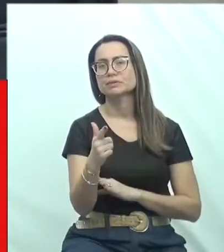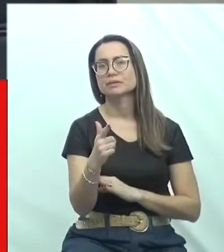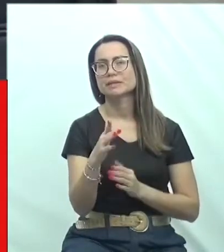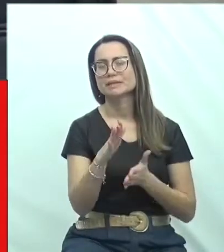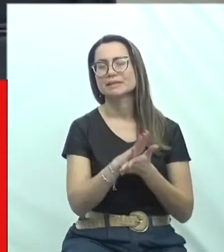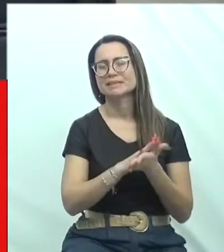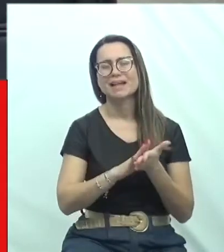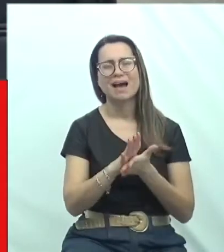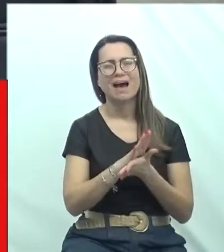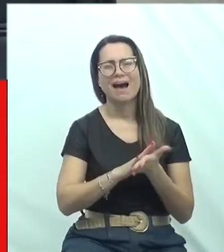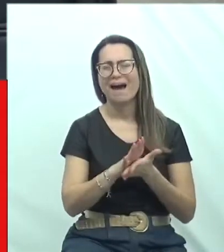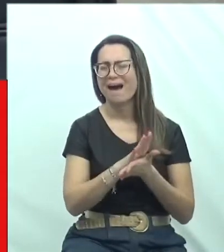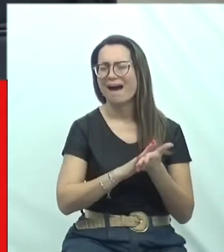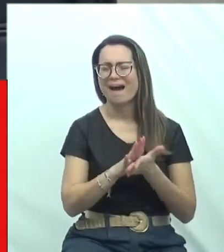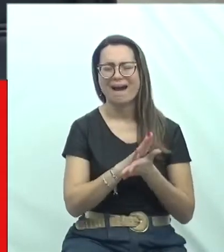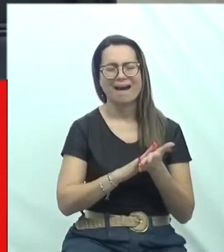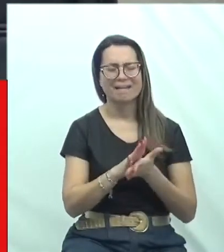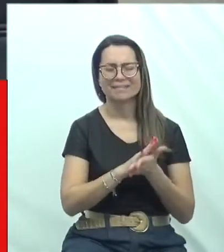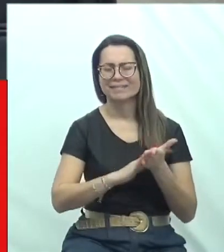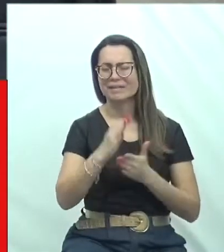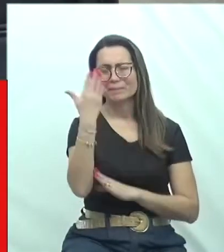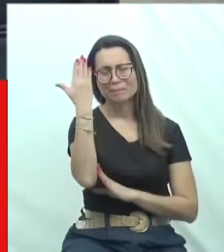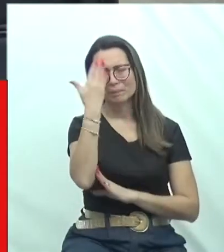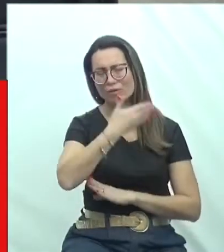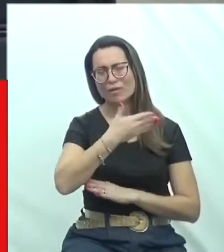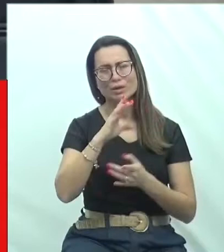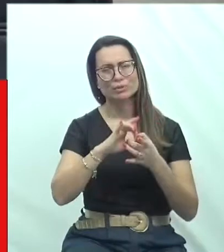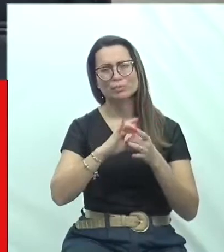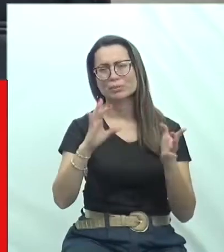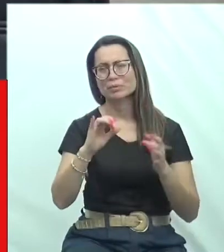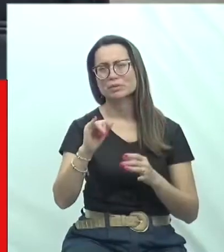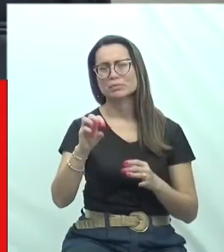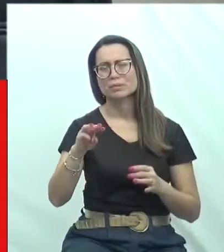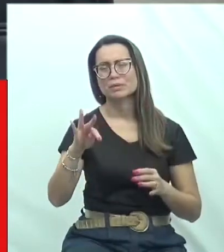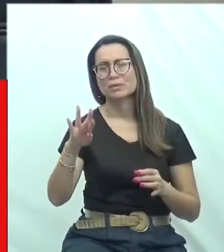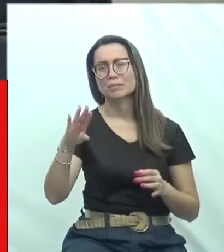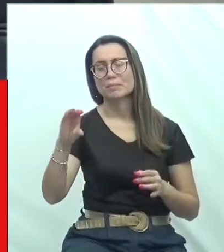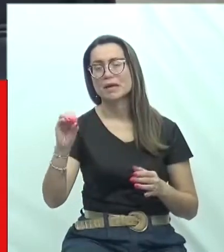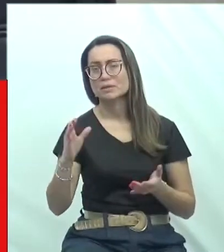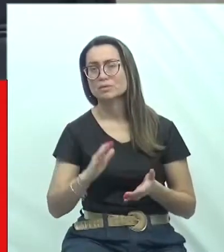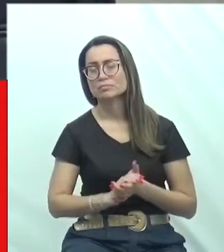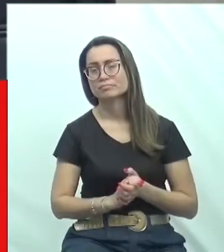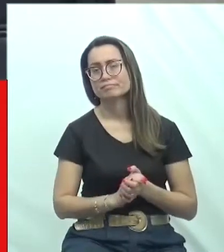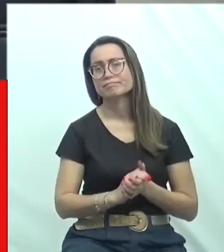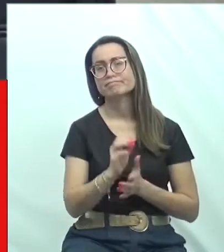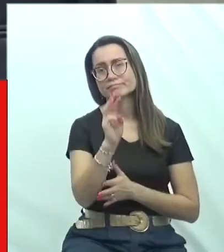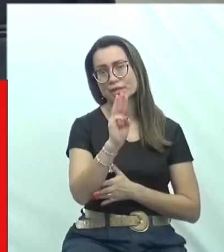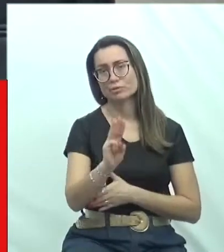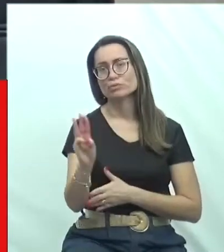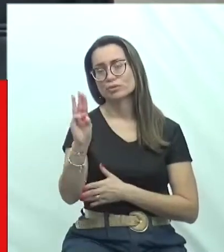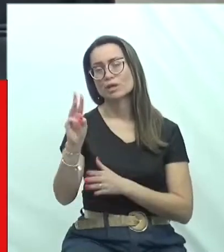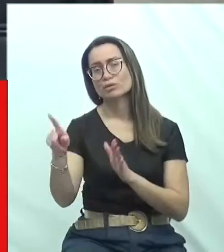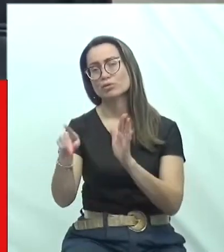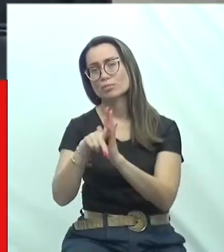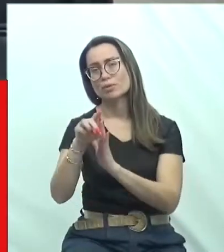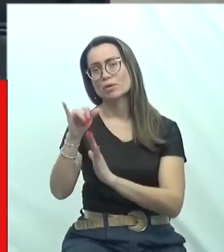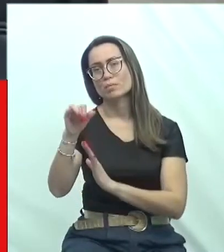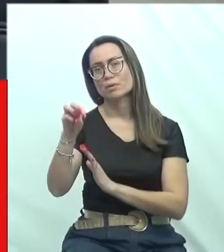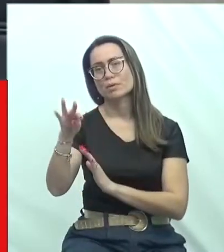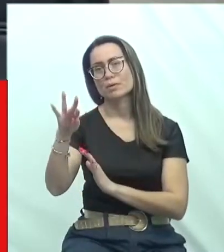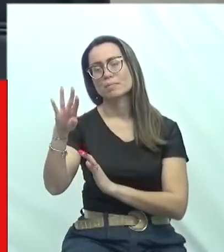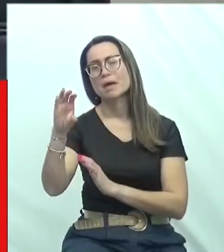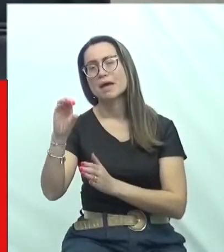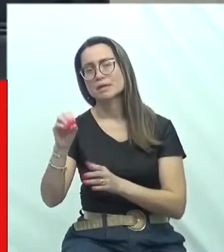de dispositivo eliminador de ar provado ou autorizado pelo Inmetro. Isso está no site do próprio Inmetro, que também fez